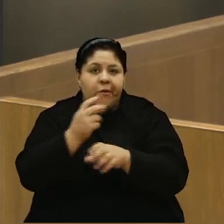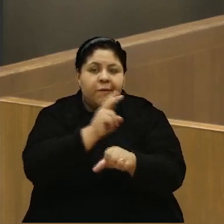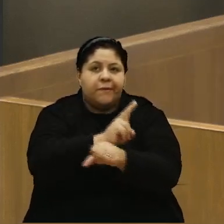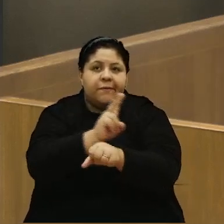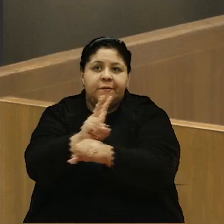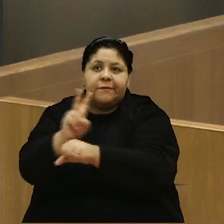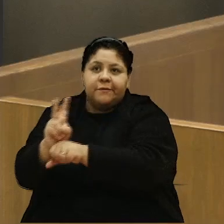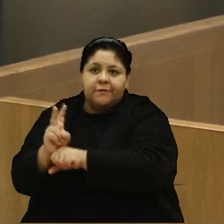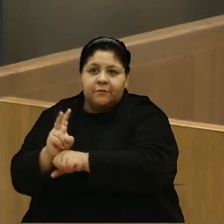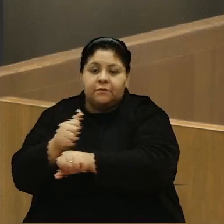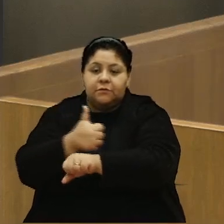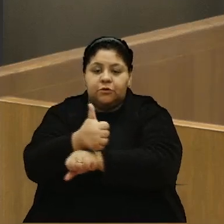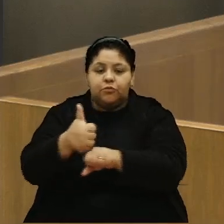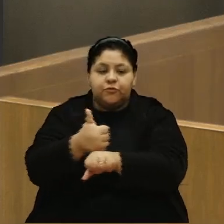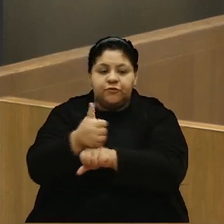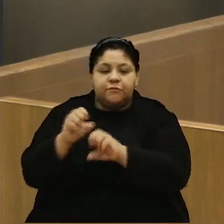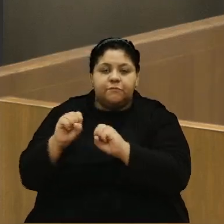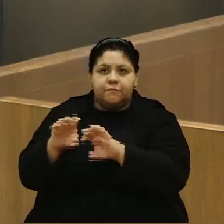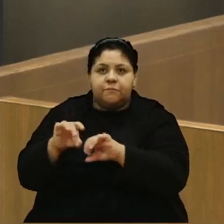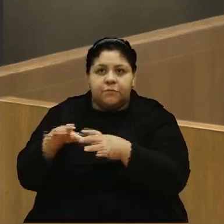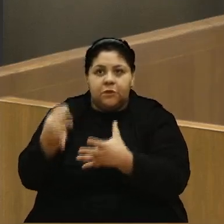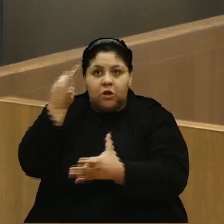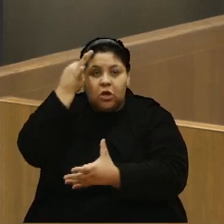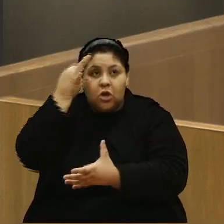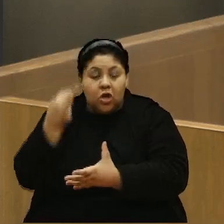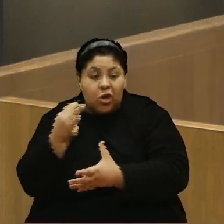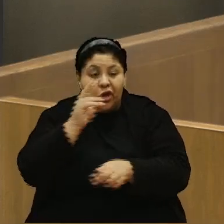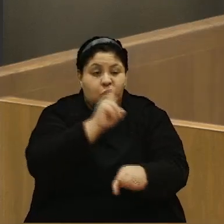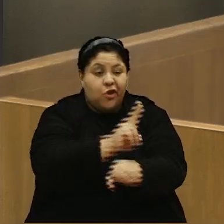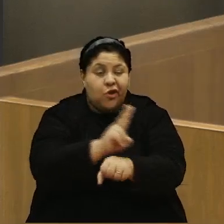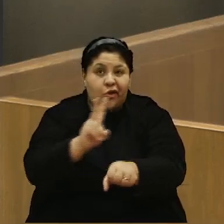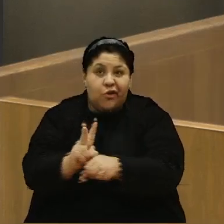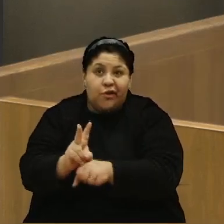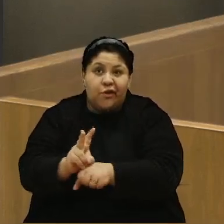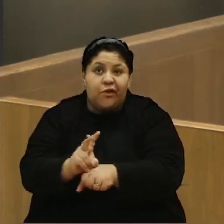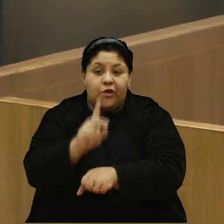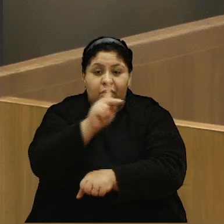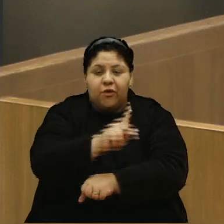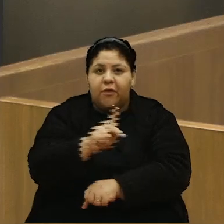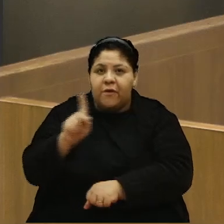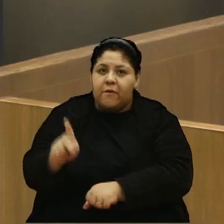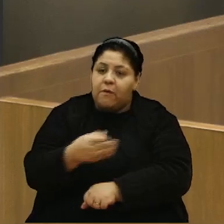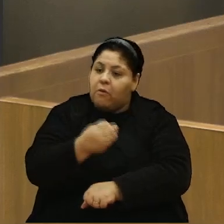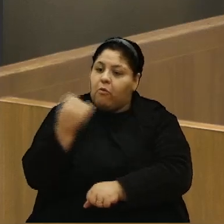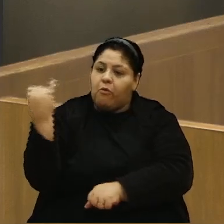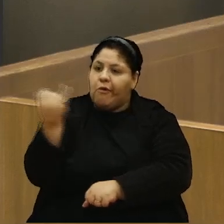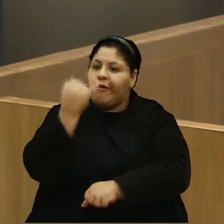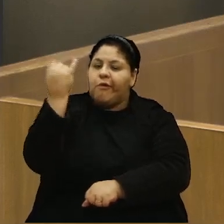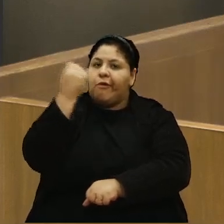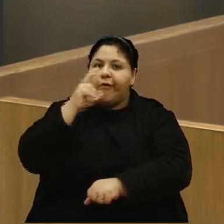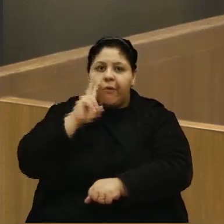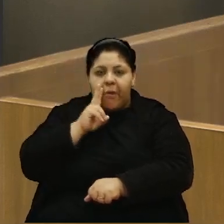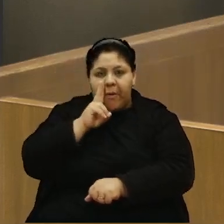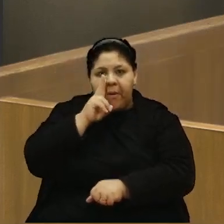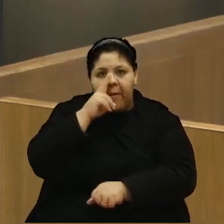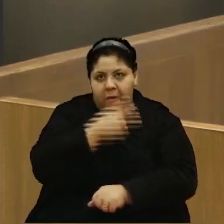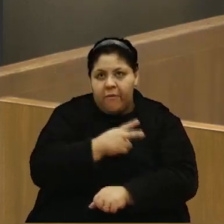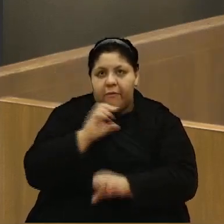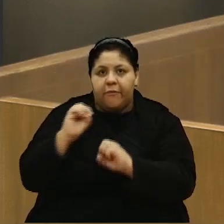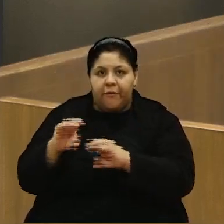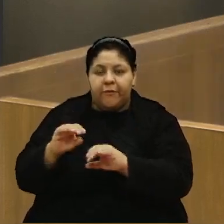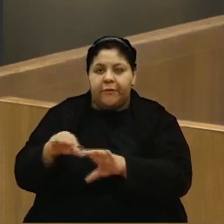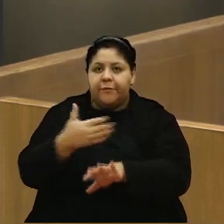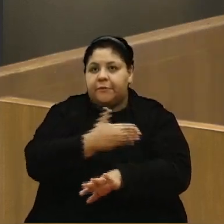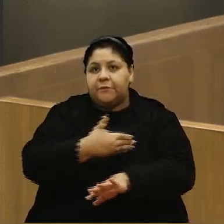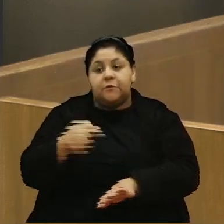proteção para os profissionais da educação, entendendo que cuidar de quem ensina é essencial para fortalecer a educação